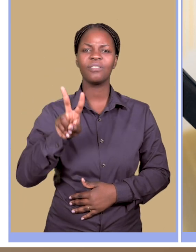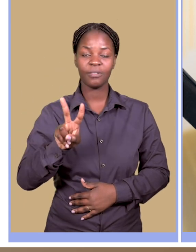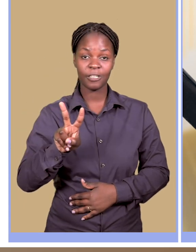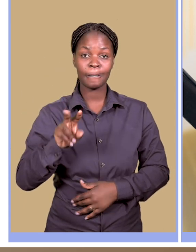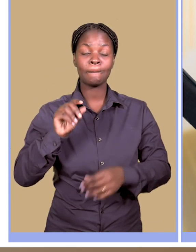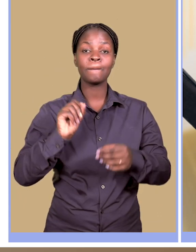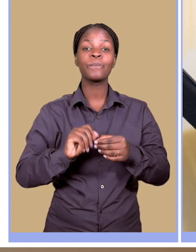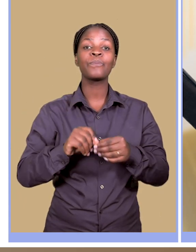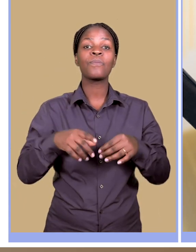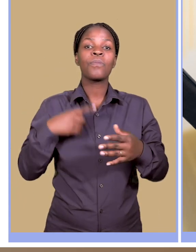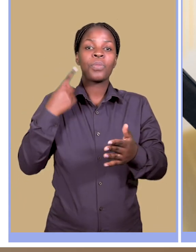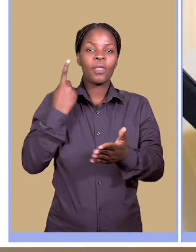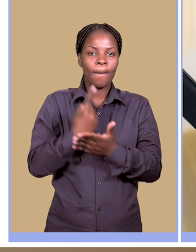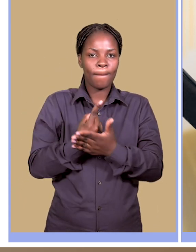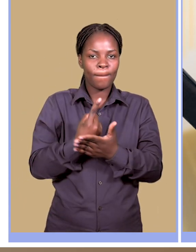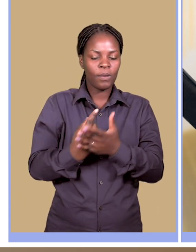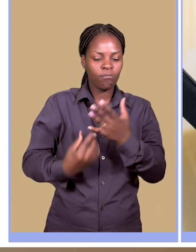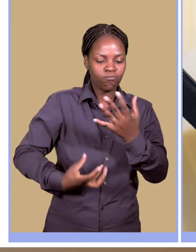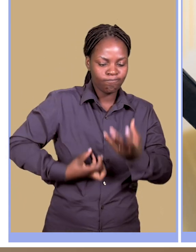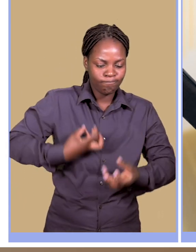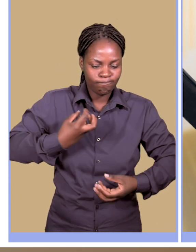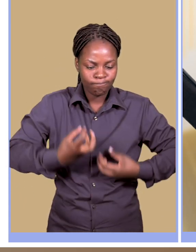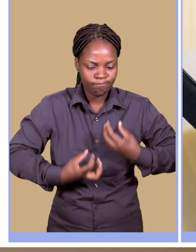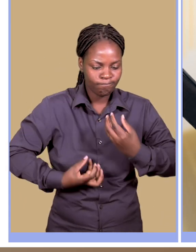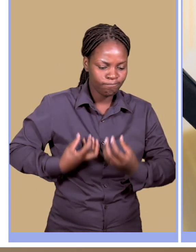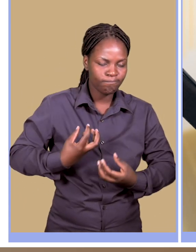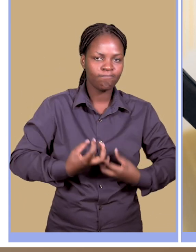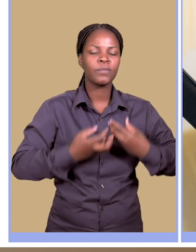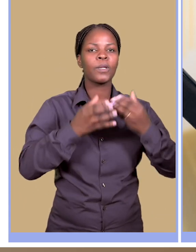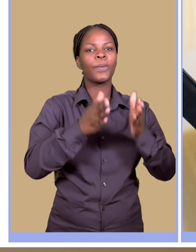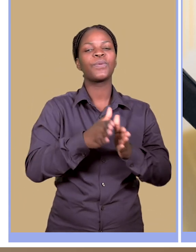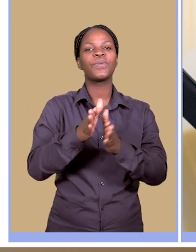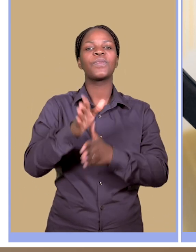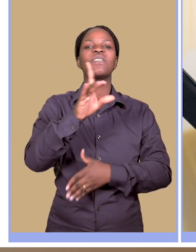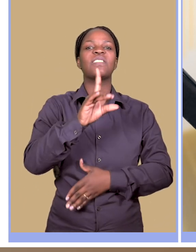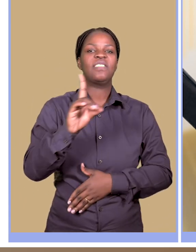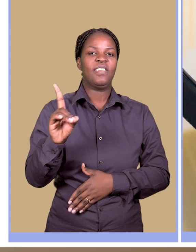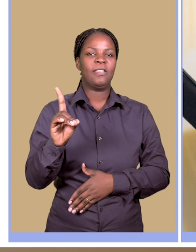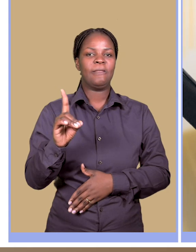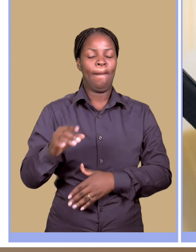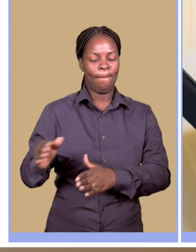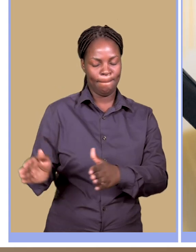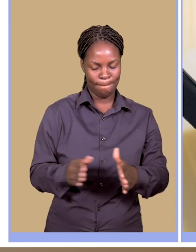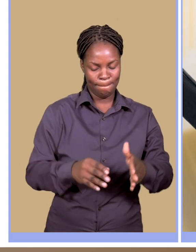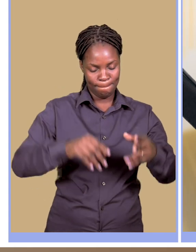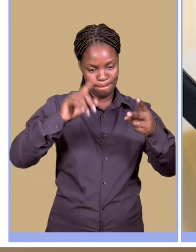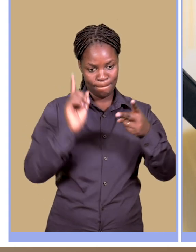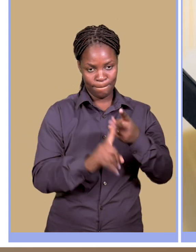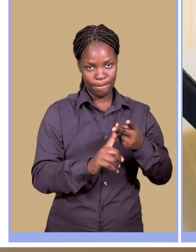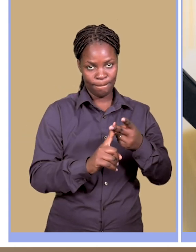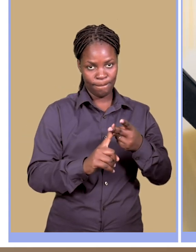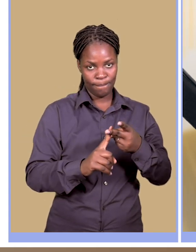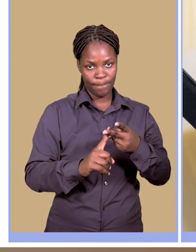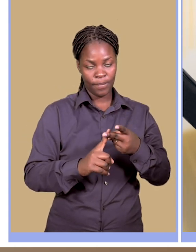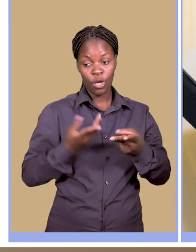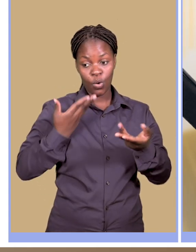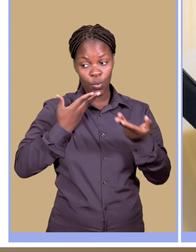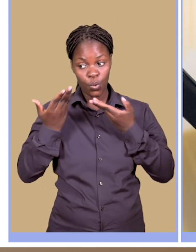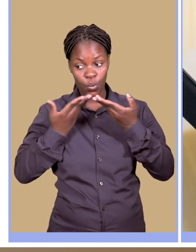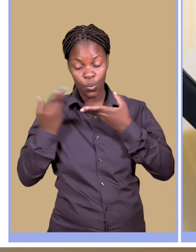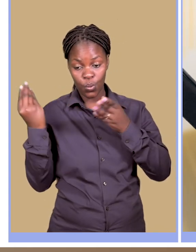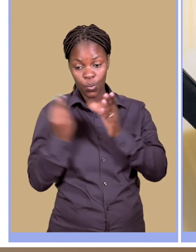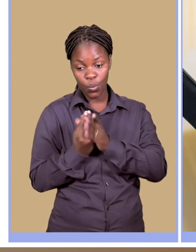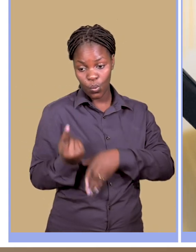em particular, sobre a importância de falar das pessoas com deficiência, em primeiro lugar. Em segundo lugar, falar com as pessoas